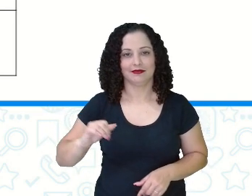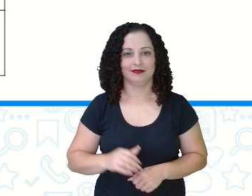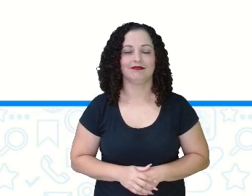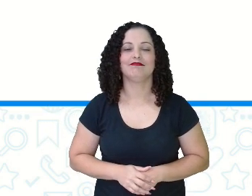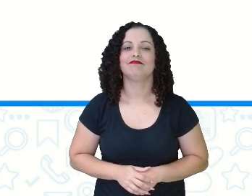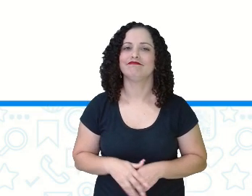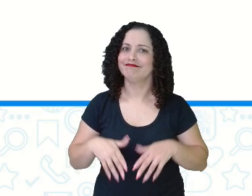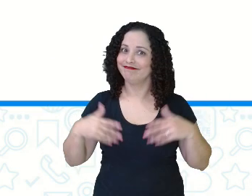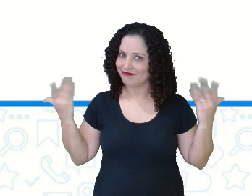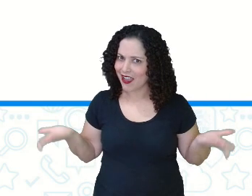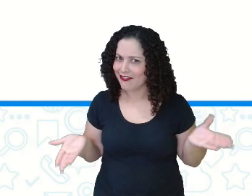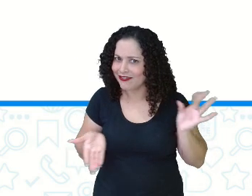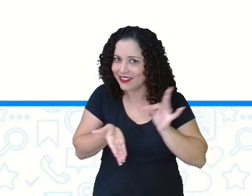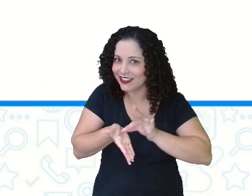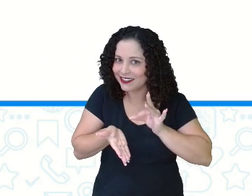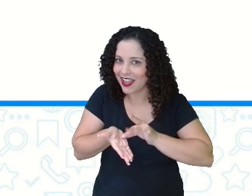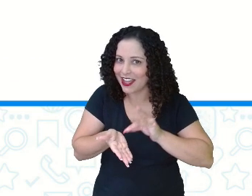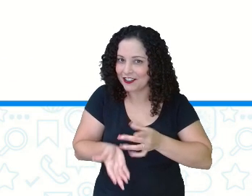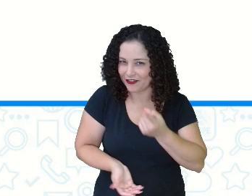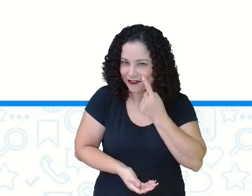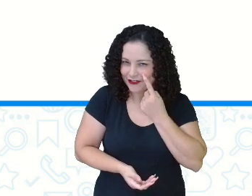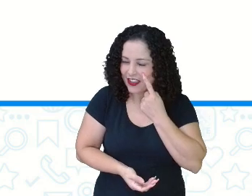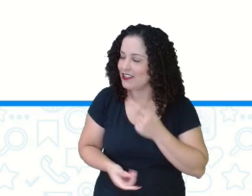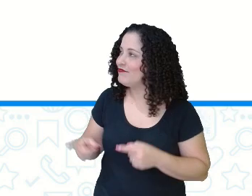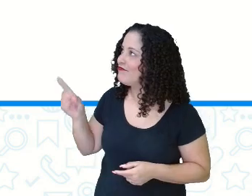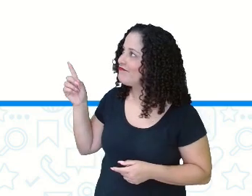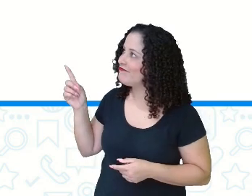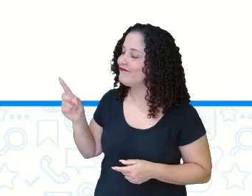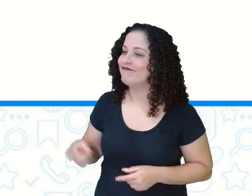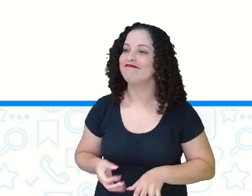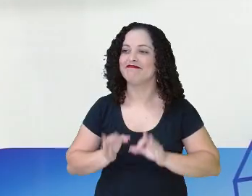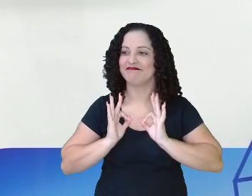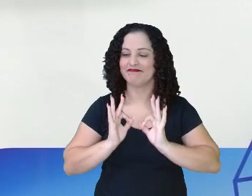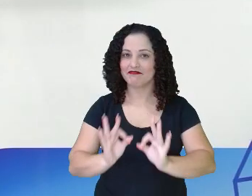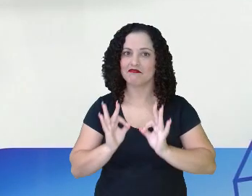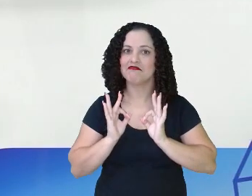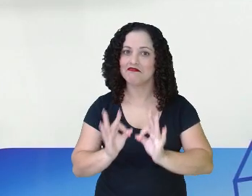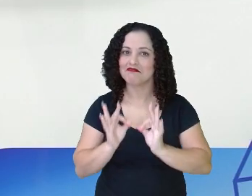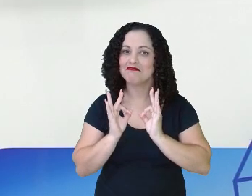699, será? Meu Deus, essa equipe é show. R$